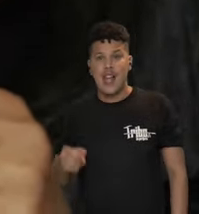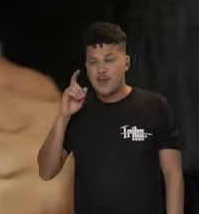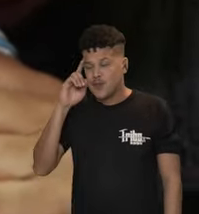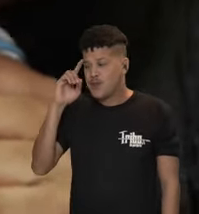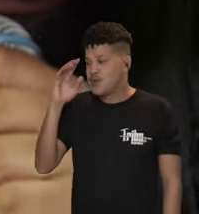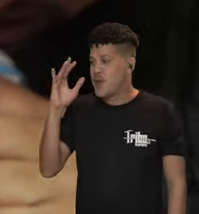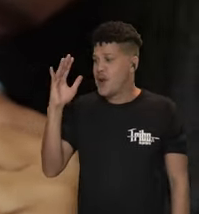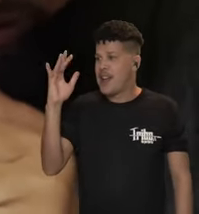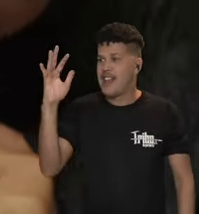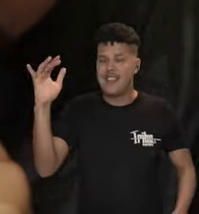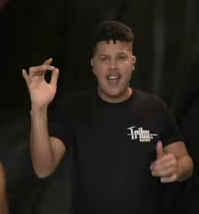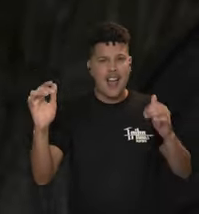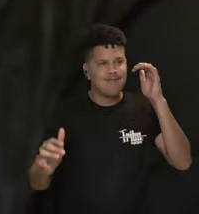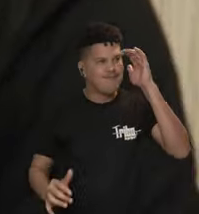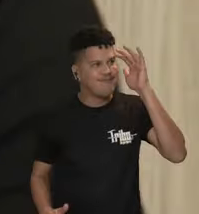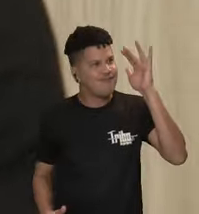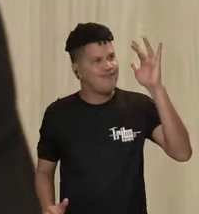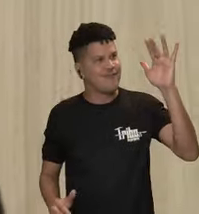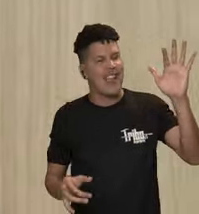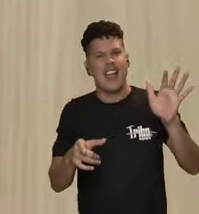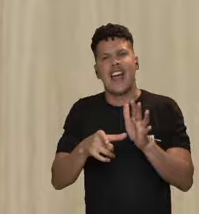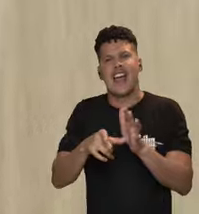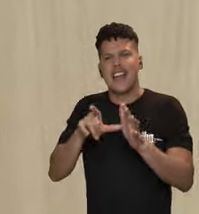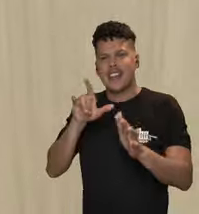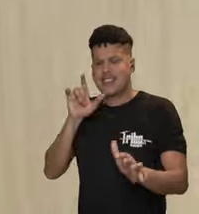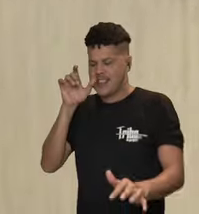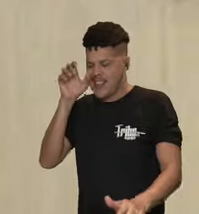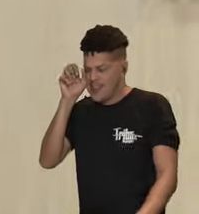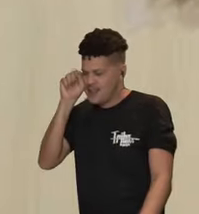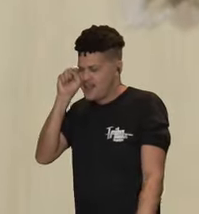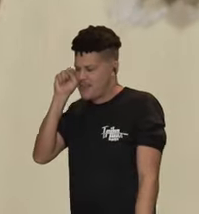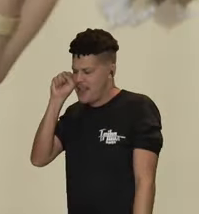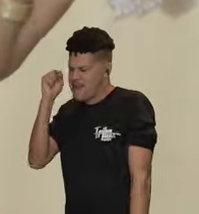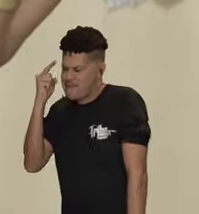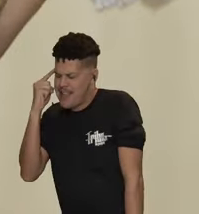sonhar antes de dormir.